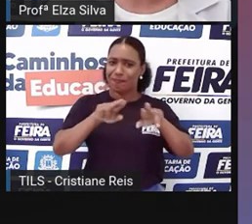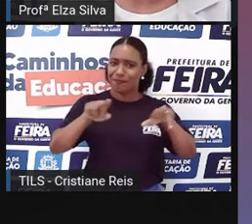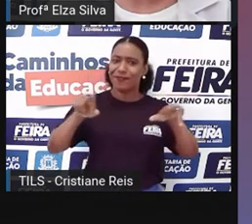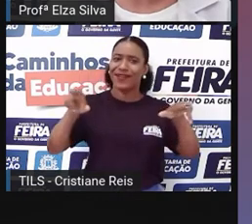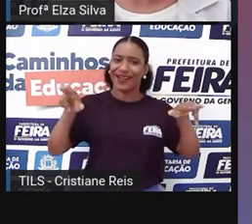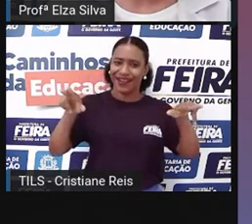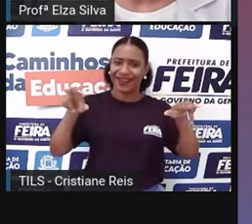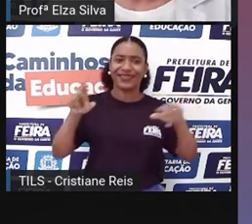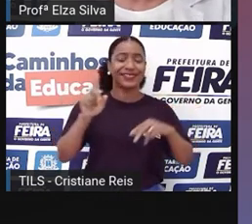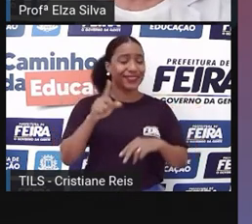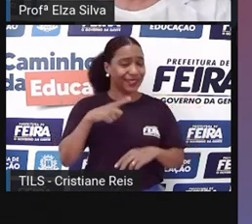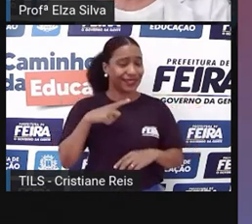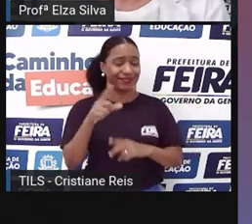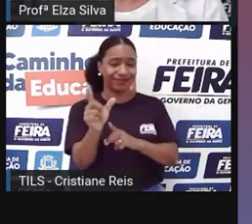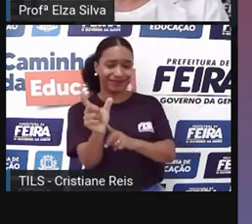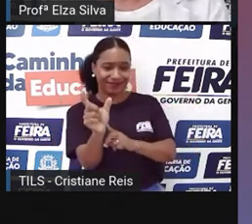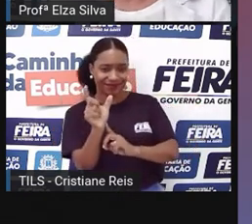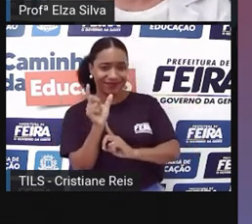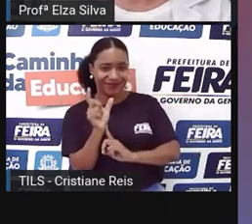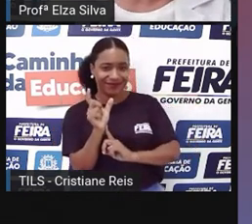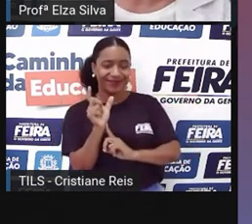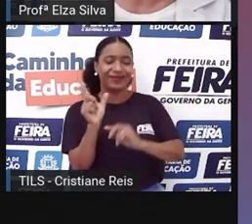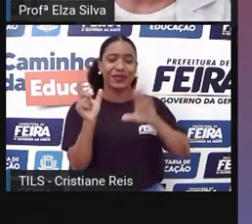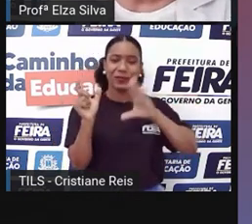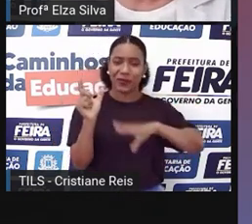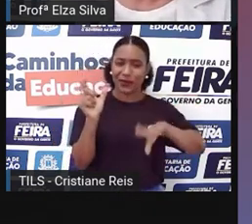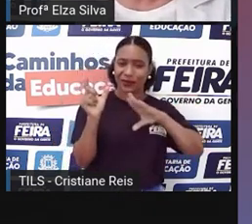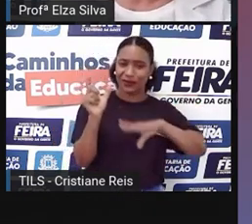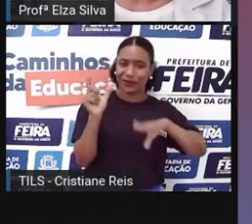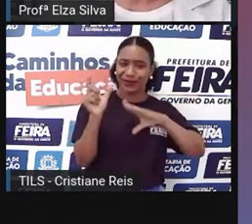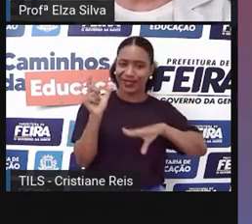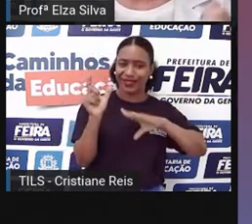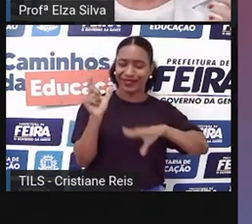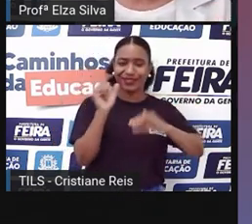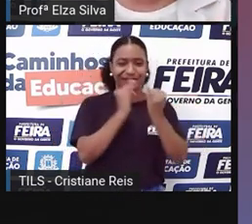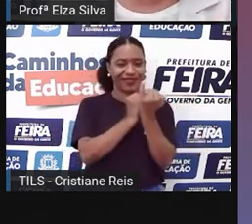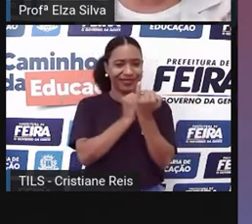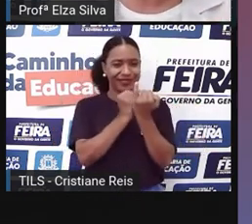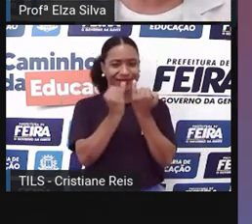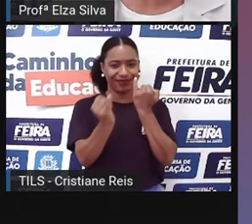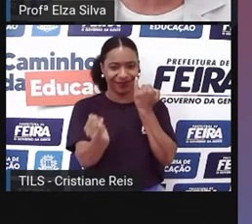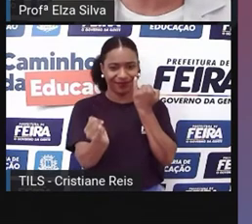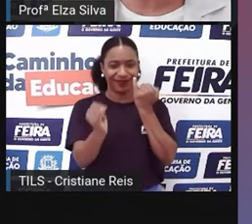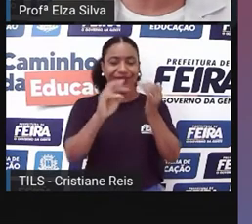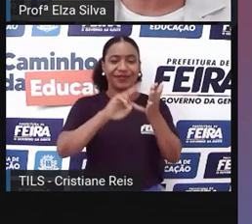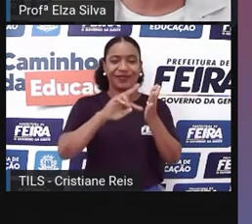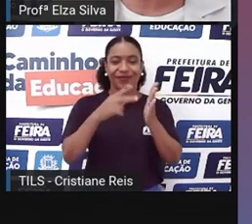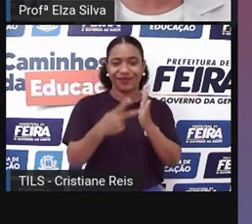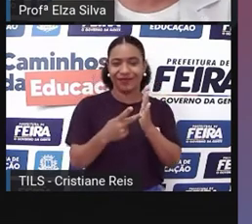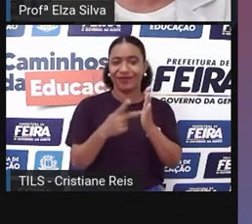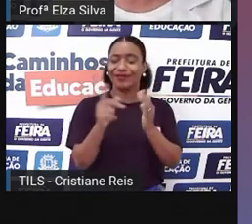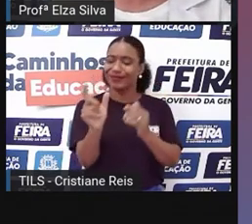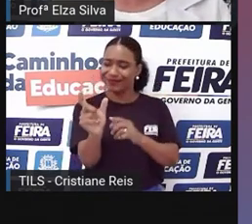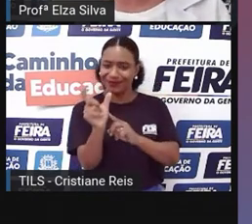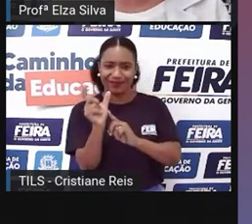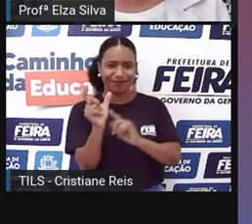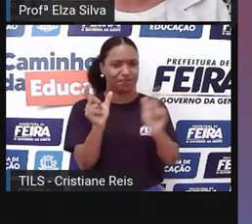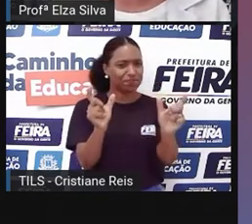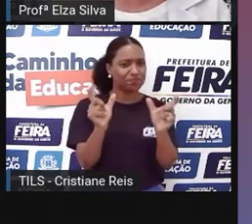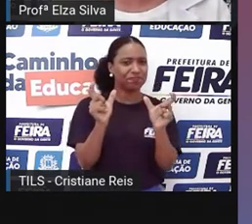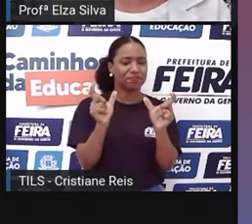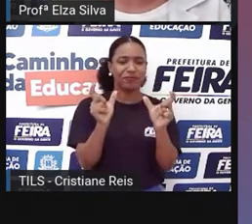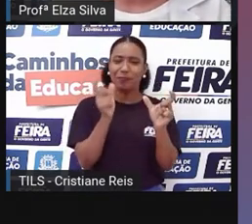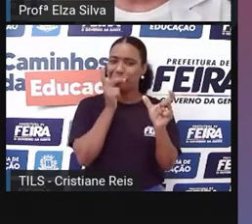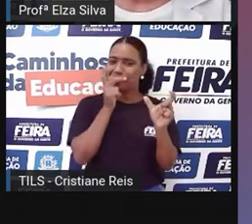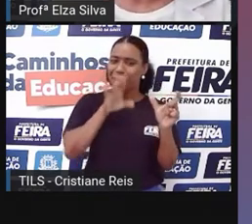aqui, não é? Quantas palavras do inglês que a gente sabe que significa, o que significa, porque ela se parece com a